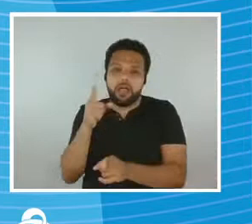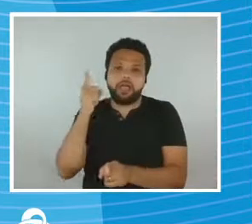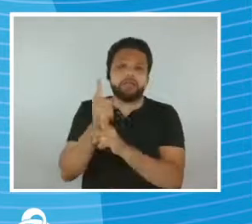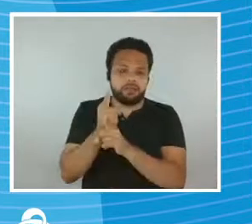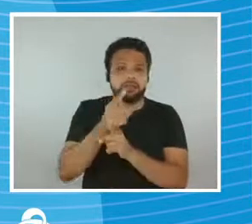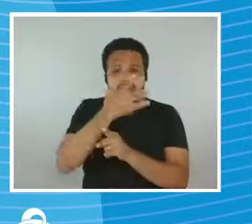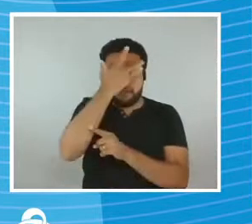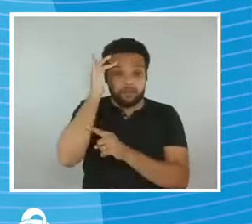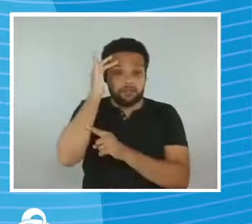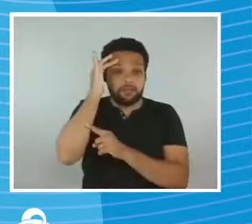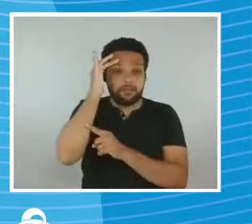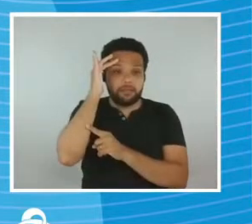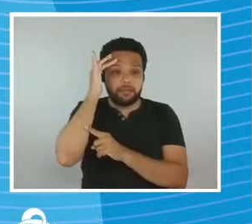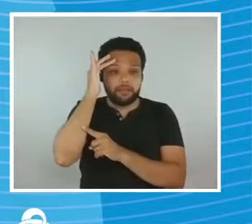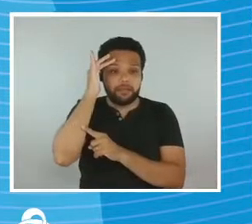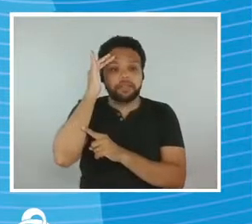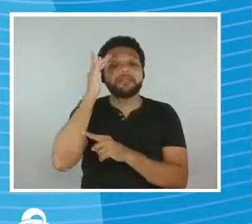indivíduos